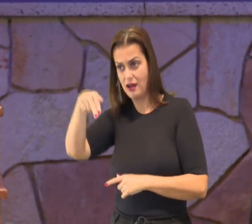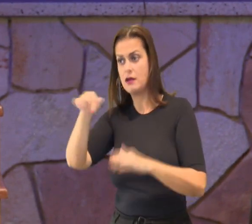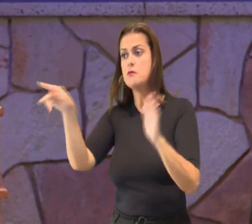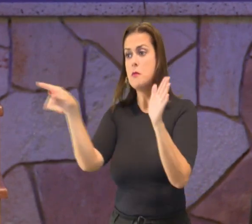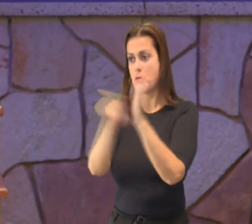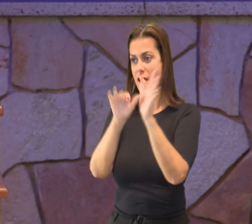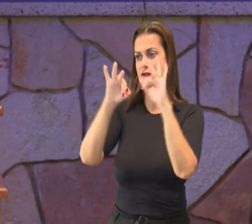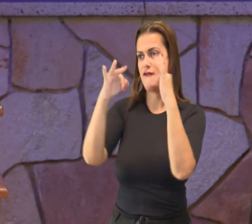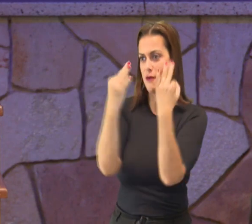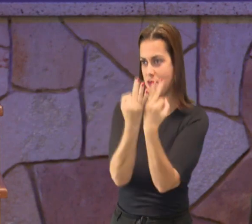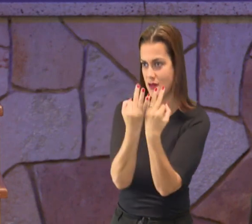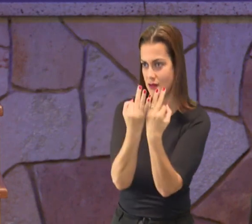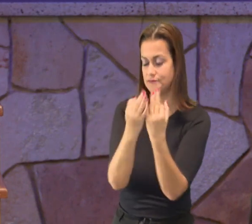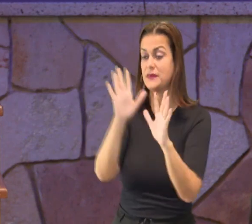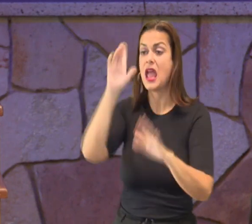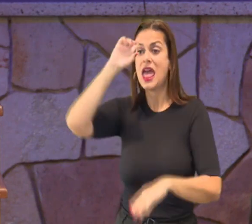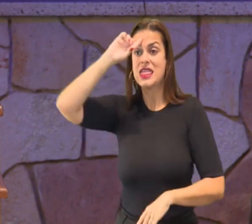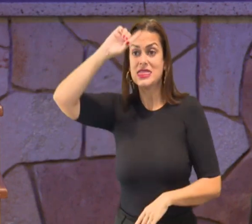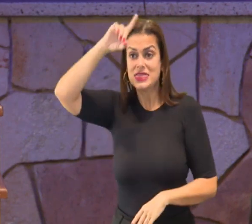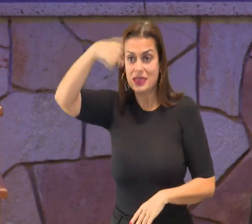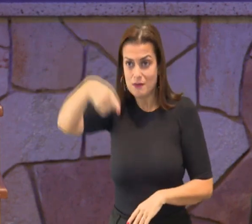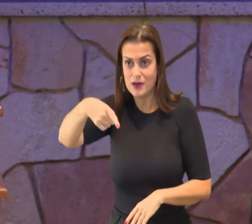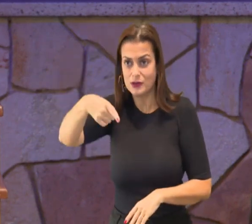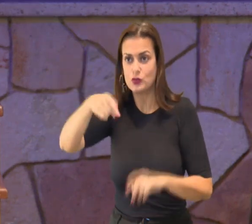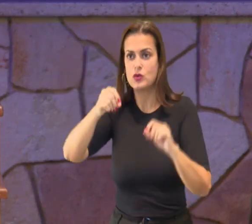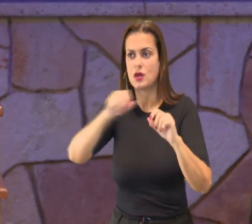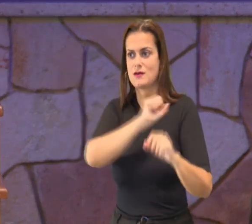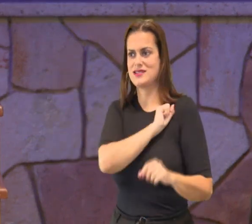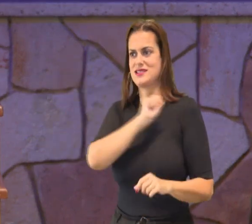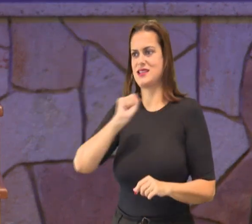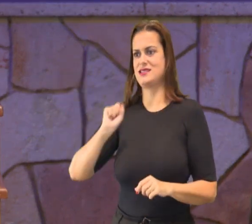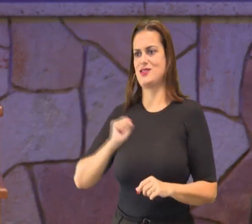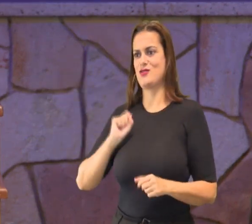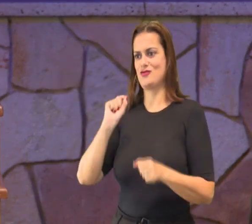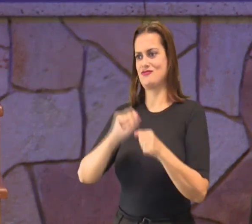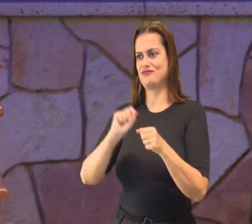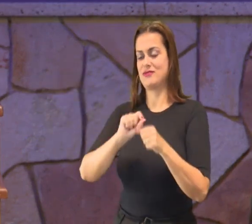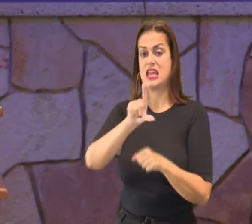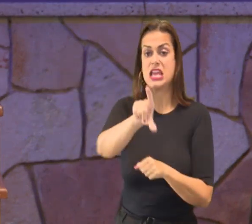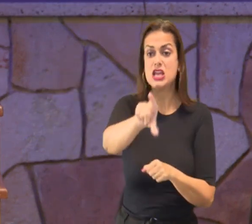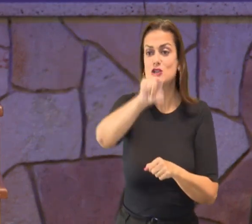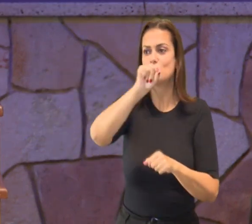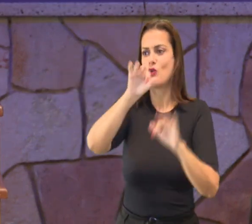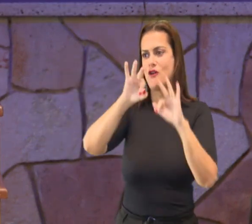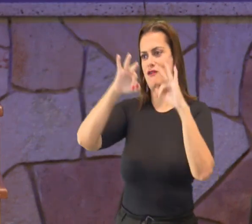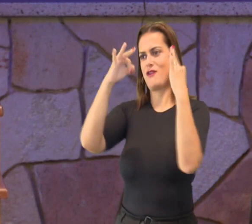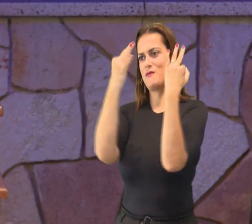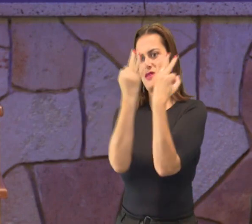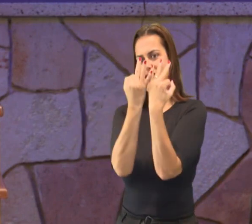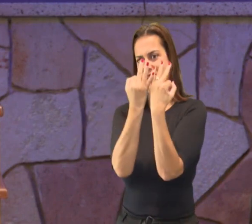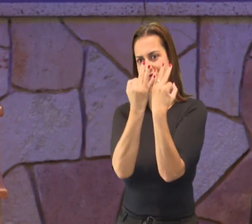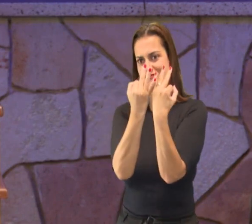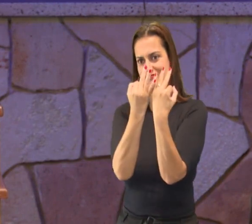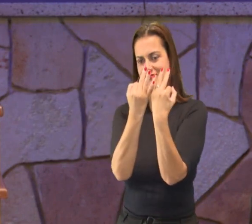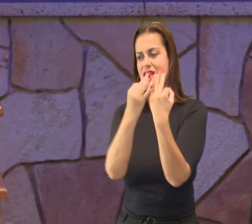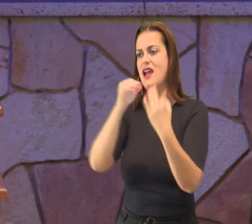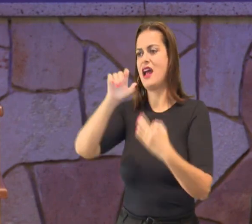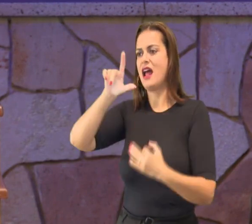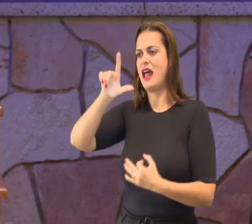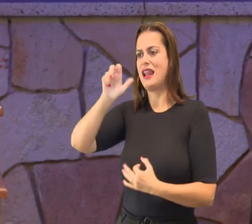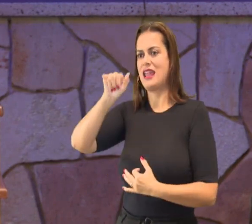Deus ordena o estabelecimento do sacerdócio. Escolhe a família de